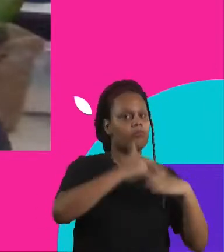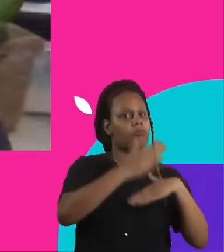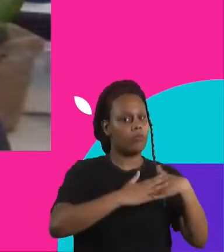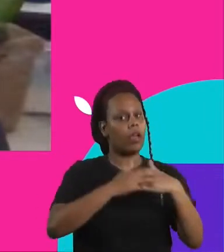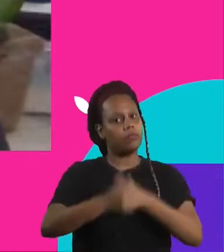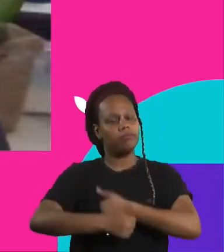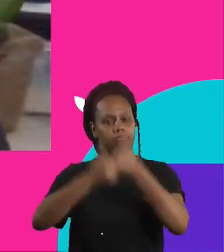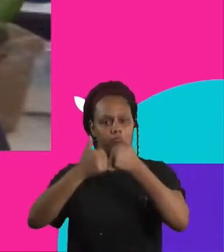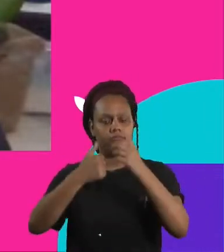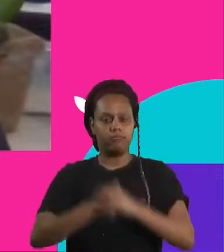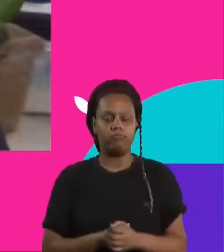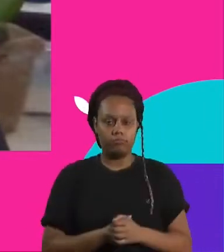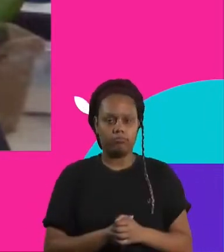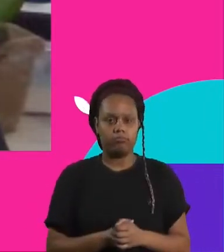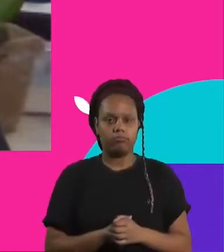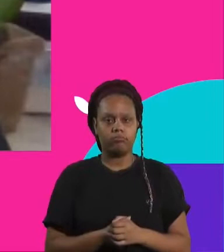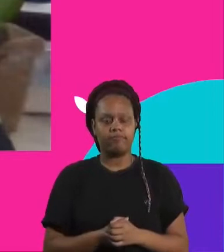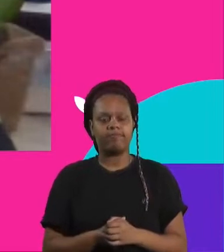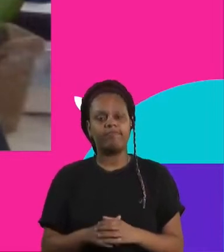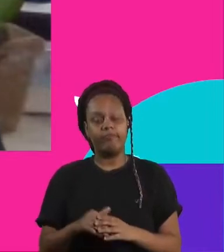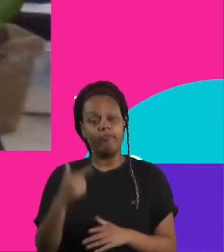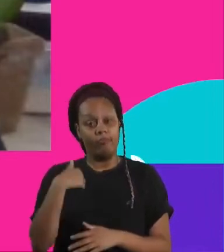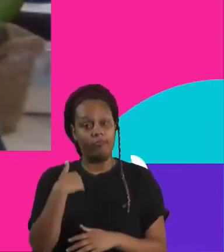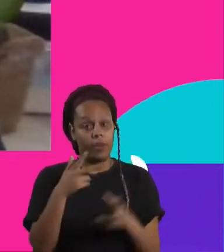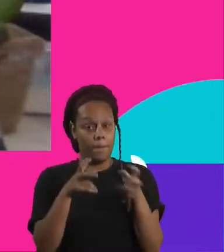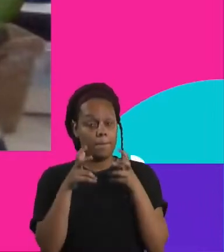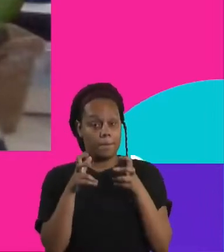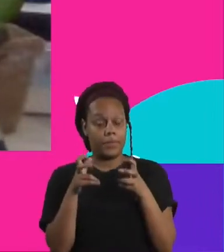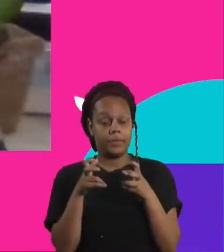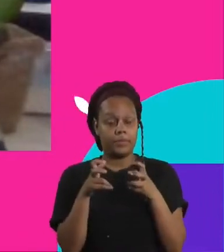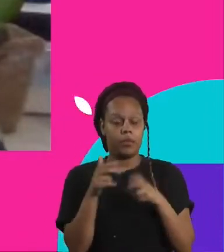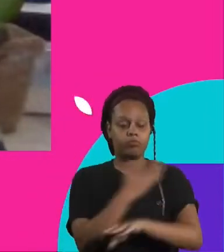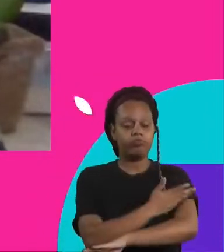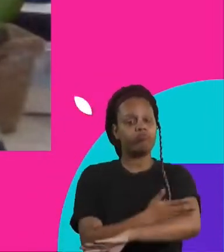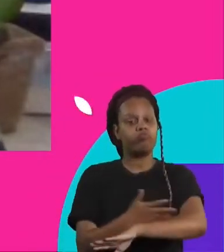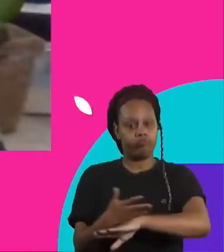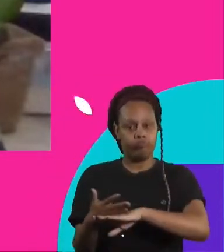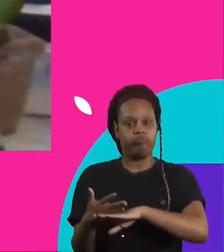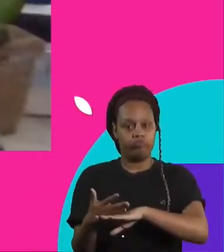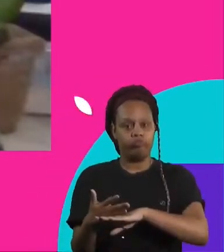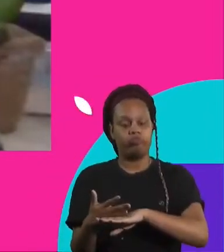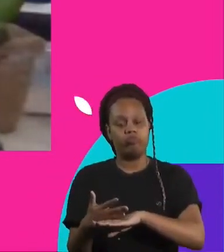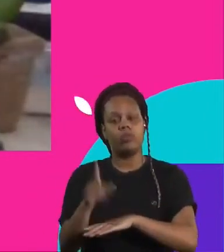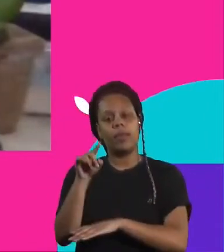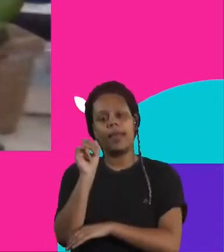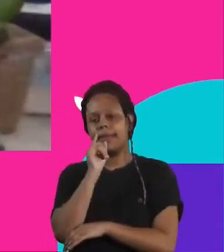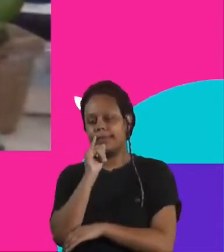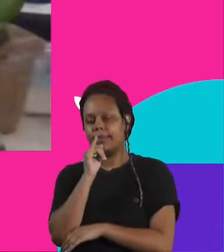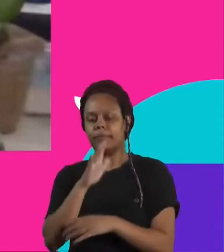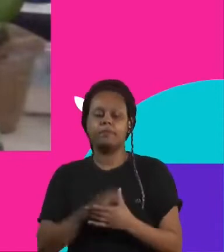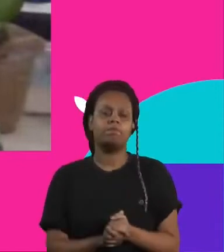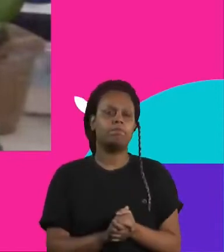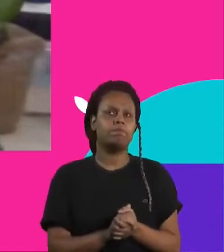Outro ponto que eu vejo muito comum, assim, que eu via muito comum quando implementava avaliações, é saber para que medir,